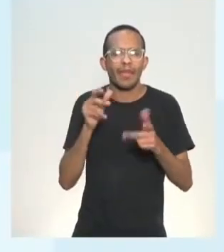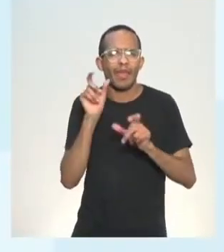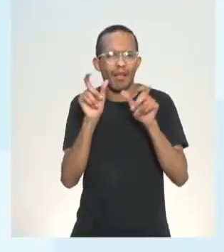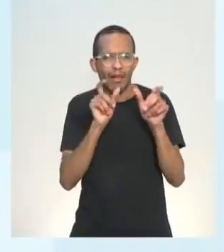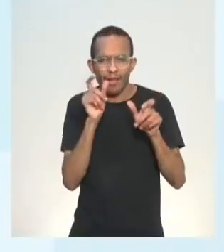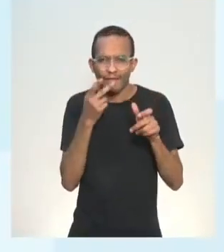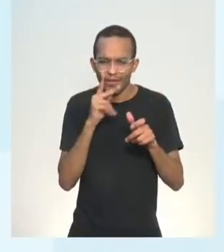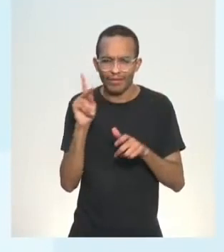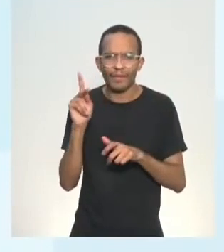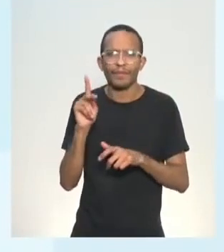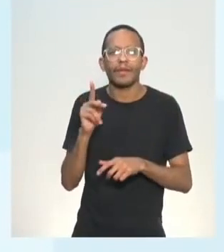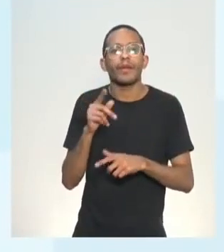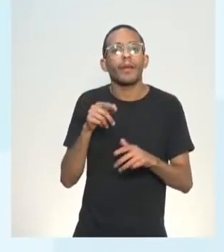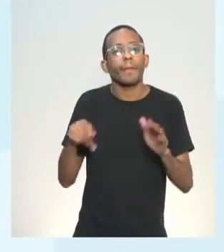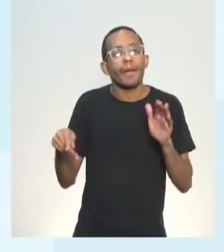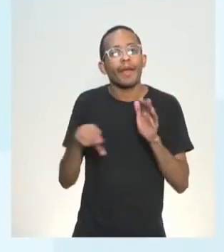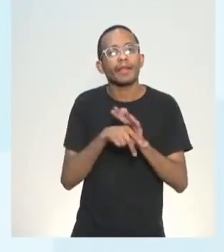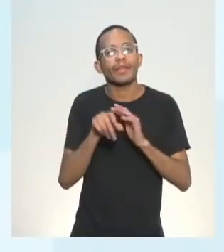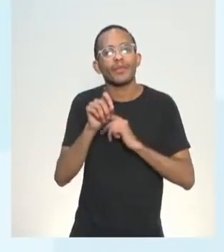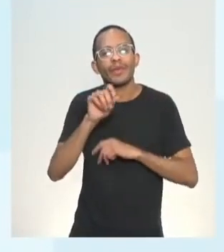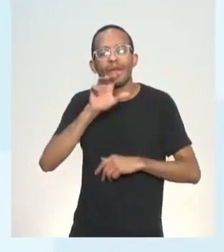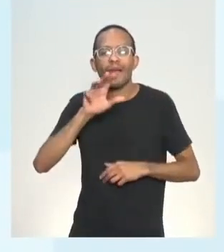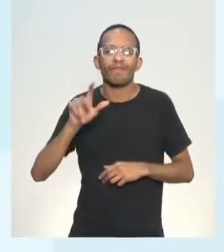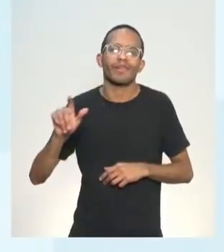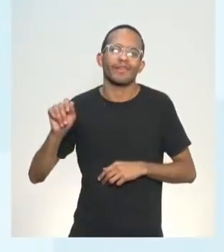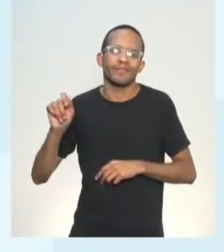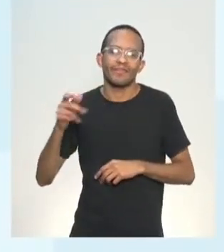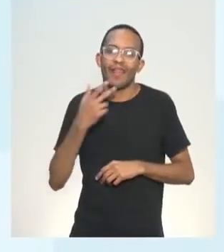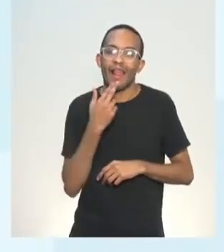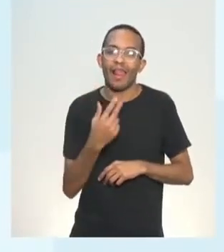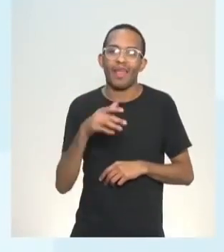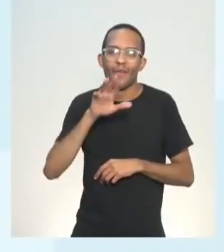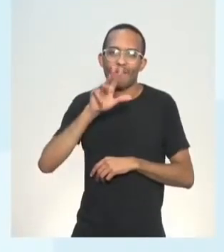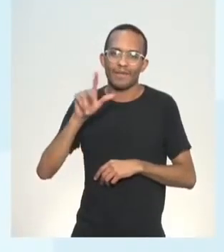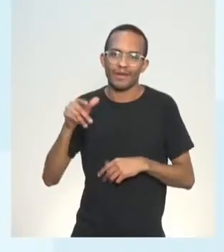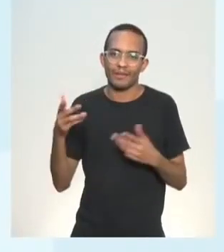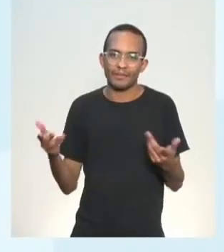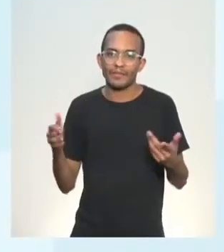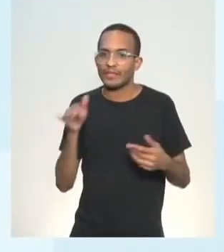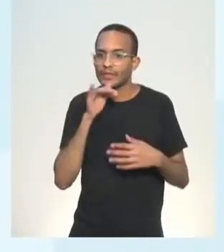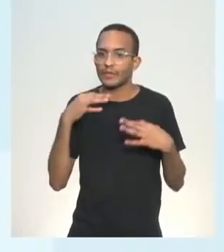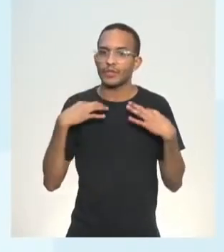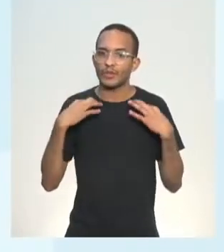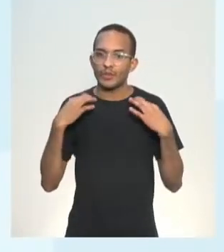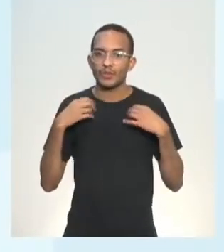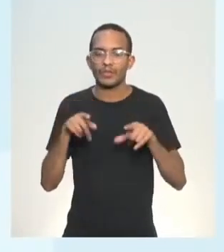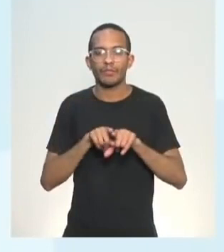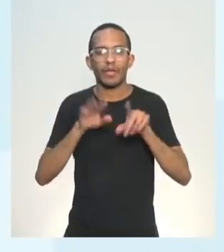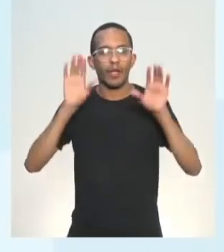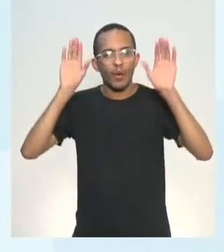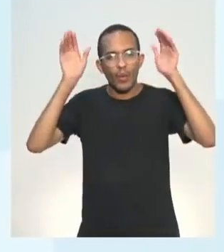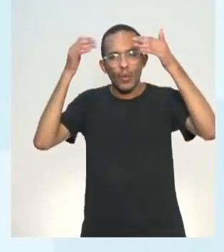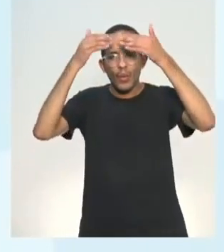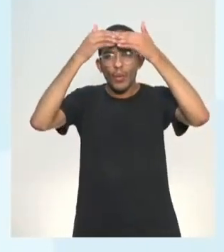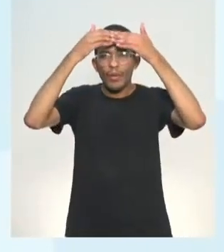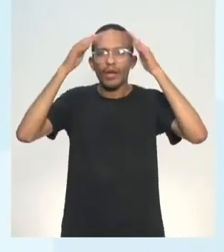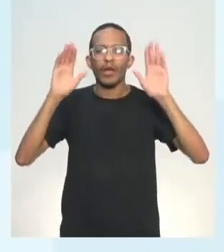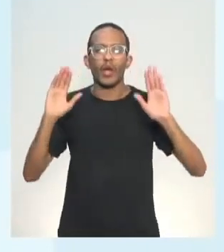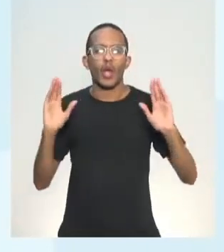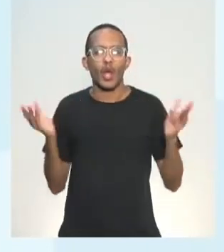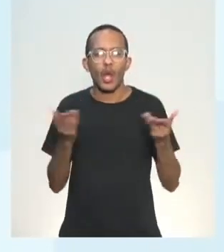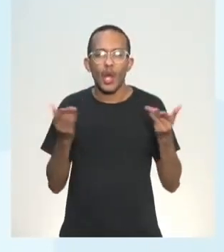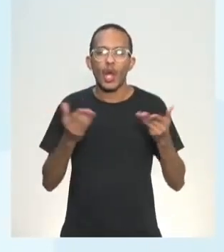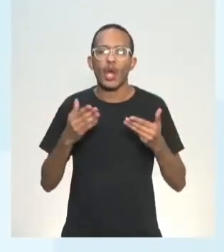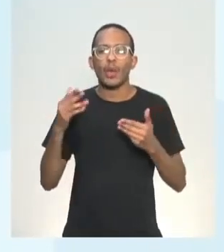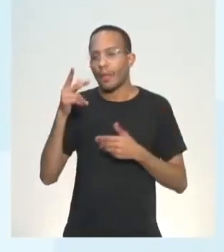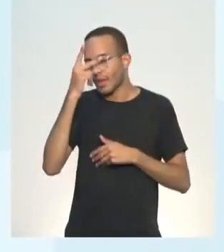palavras derivadas aí dos dialetos africanos, tá? Das línguas africanas. Na indumentária, né, os turbantes, né, que hoje em dia está muito na moda, né,